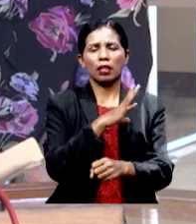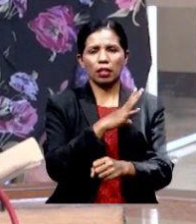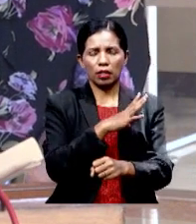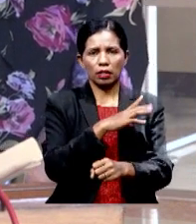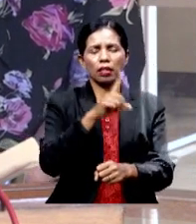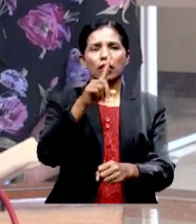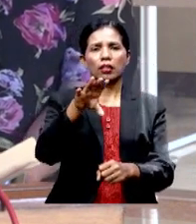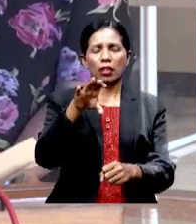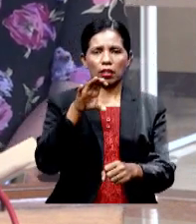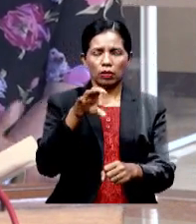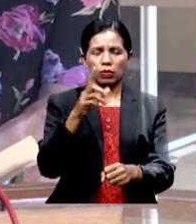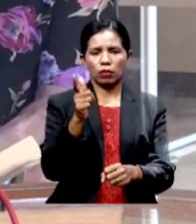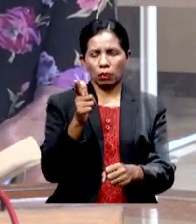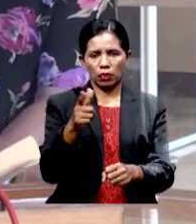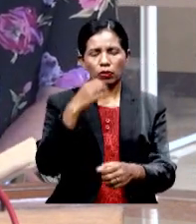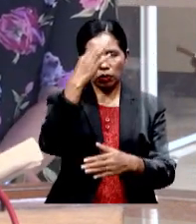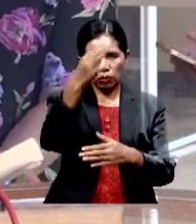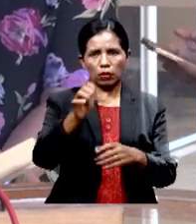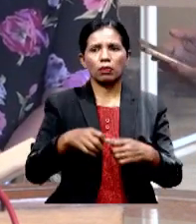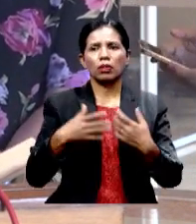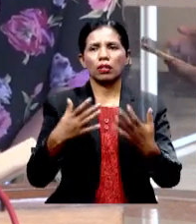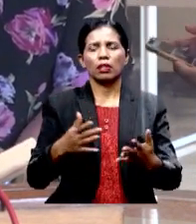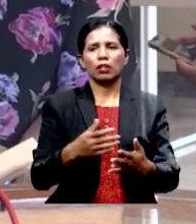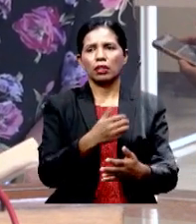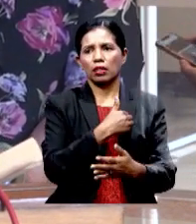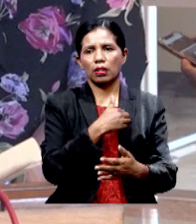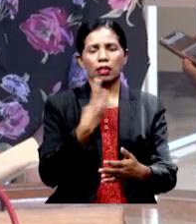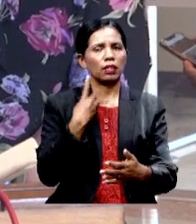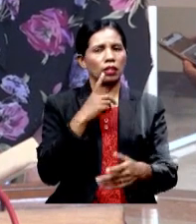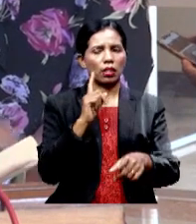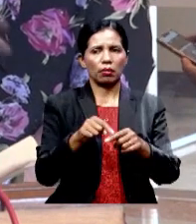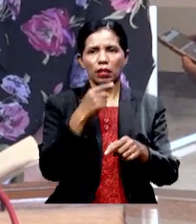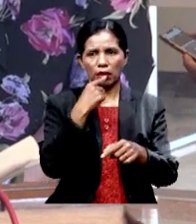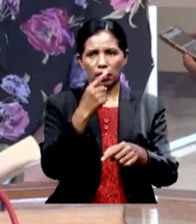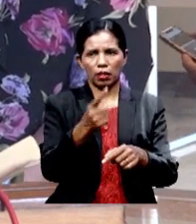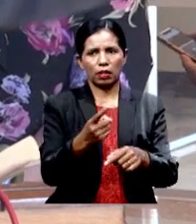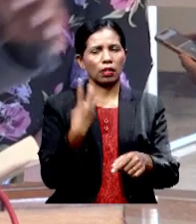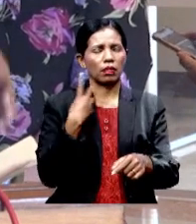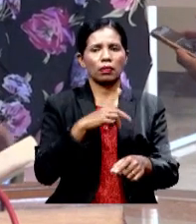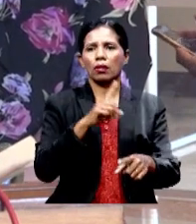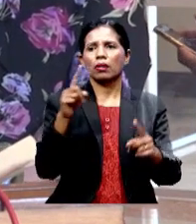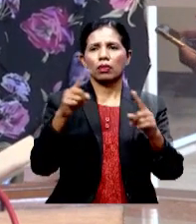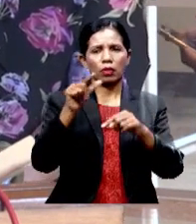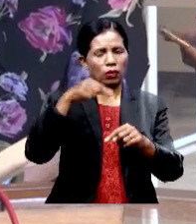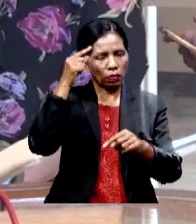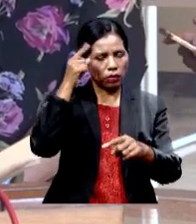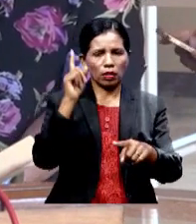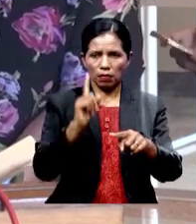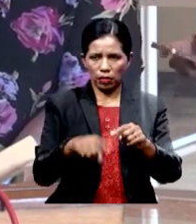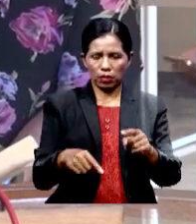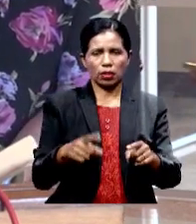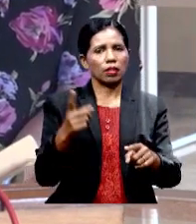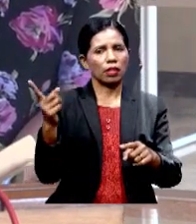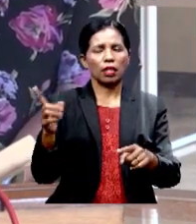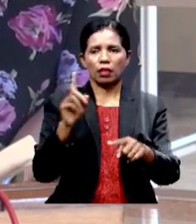120 dias, né? Baoento, como será que 120 dias e estamos lá vela até ter e está lá vela, opa, governo nem lá vela, ir nem lá